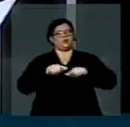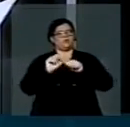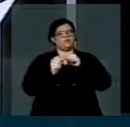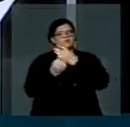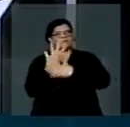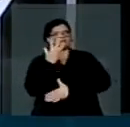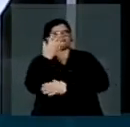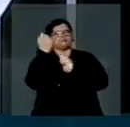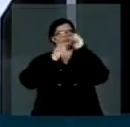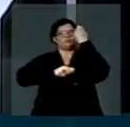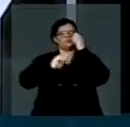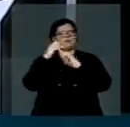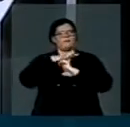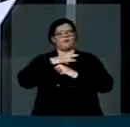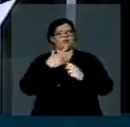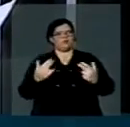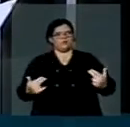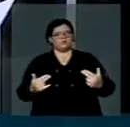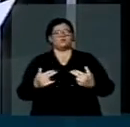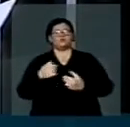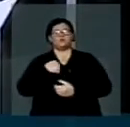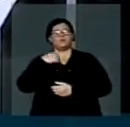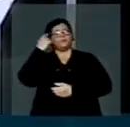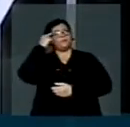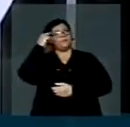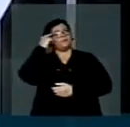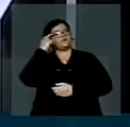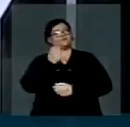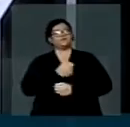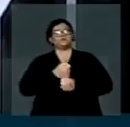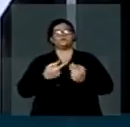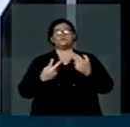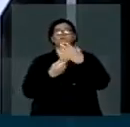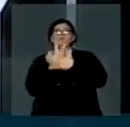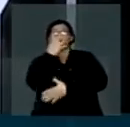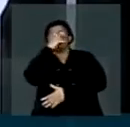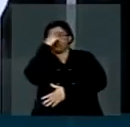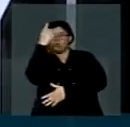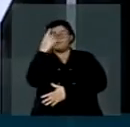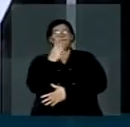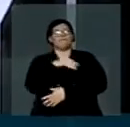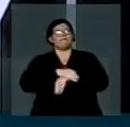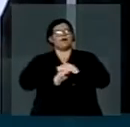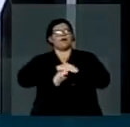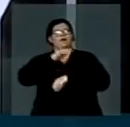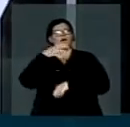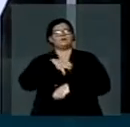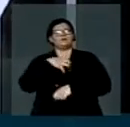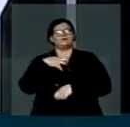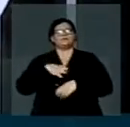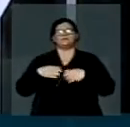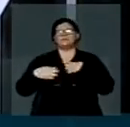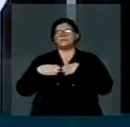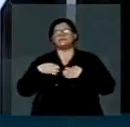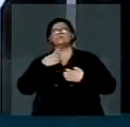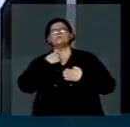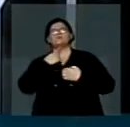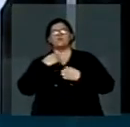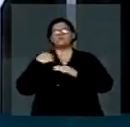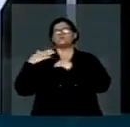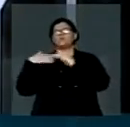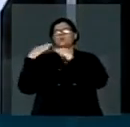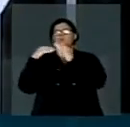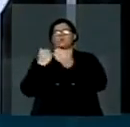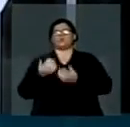sobretudo, da crença inabalável na capacidade criativa e inovadora, no empreendedorismo, no espírito inquieto e no patriotismo dos